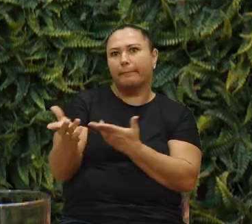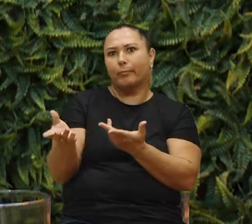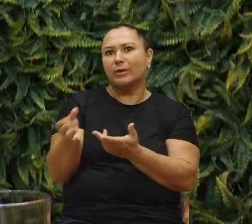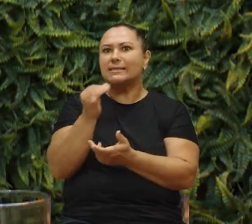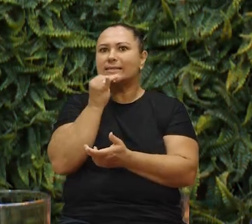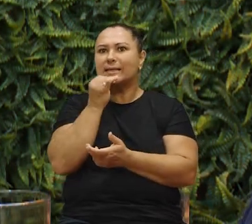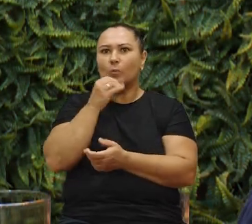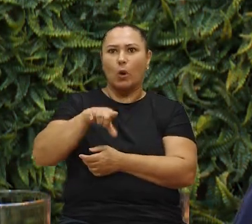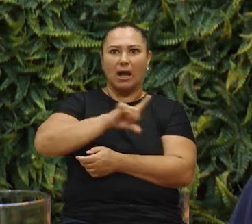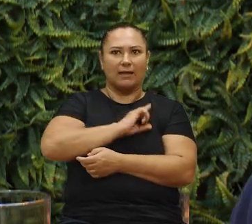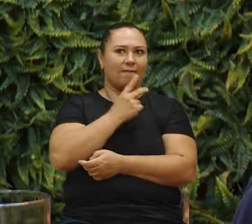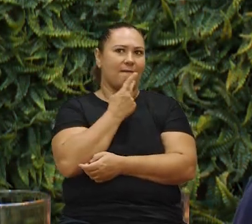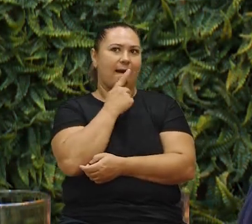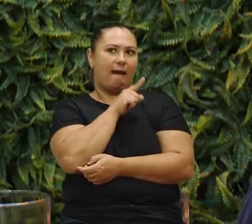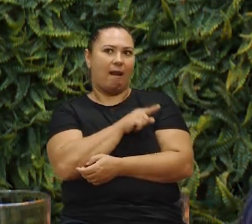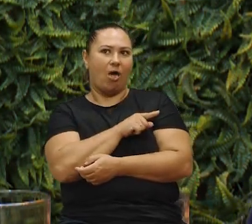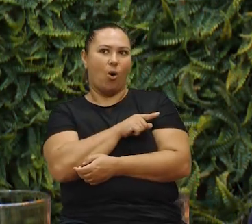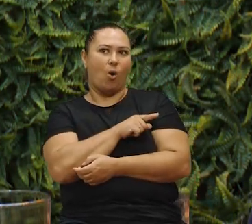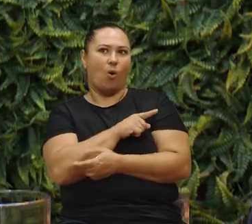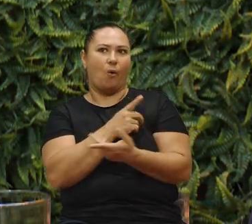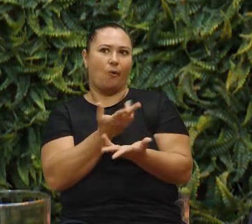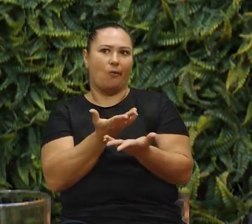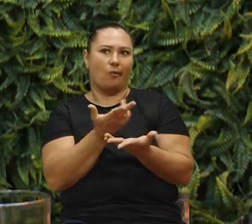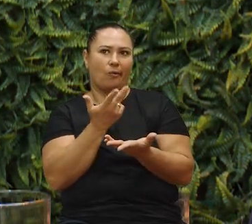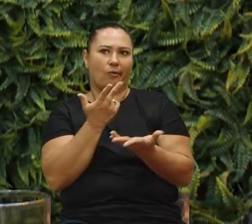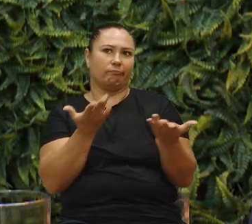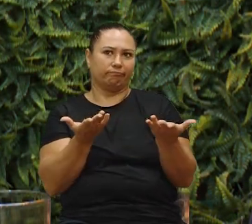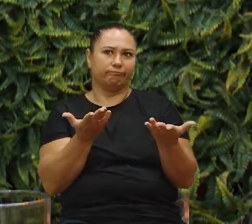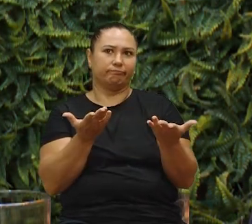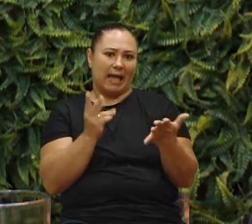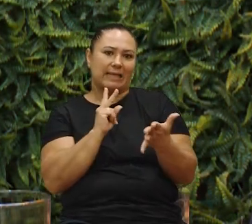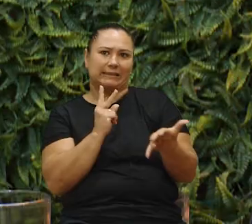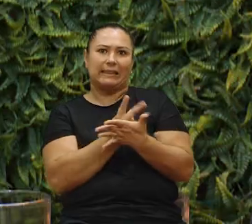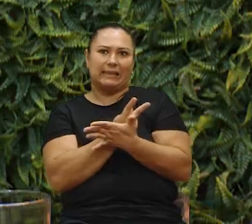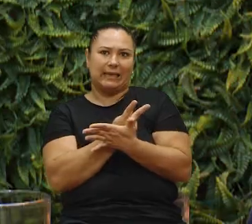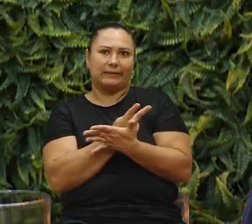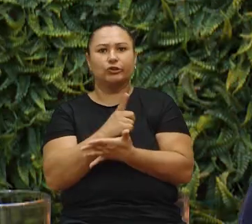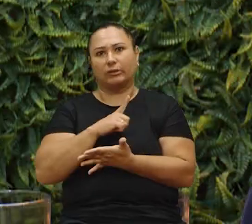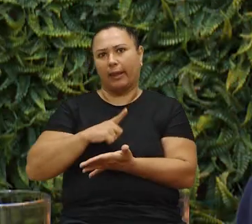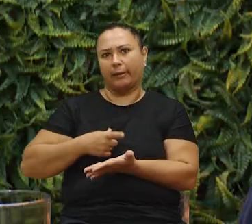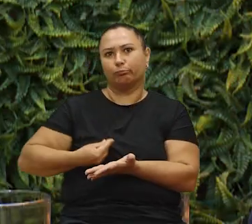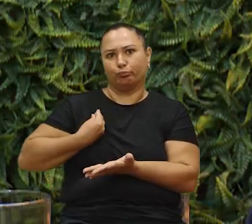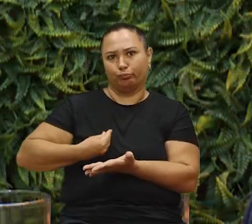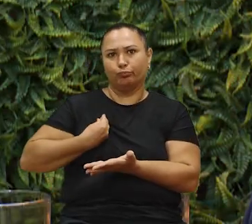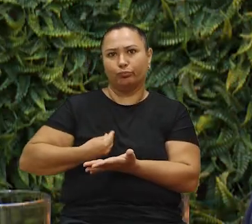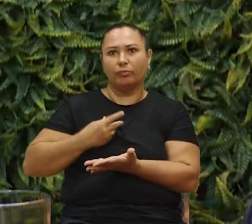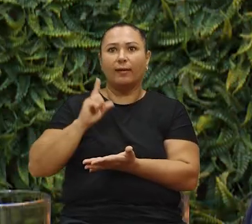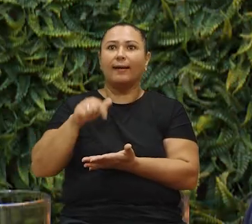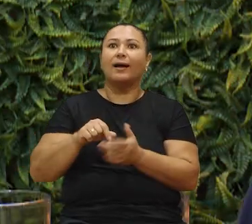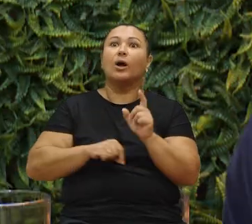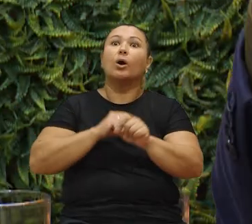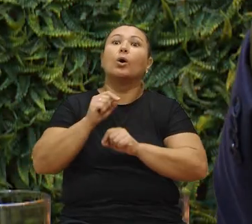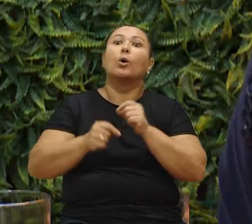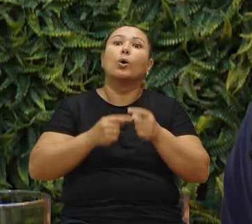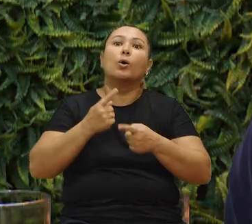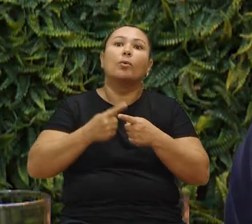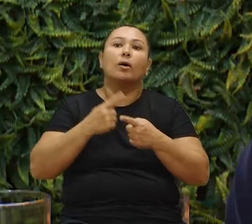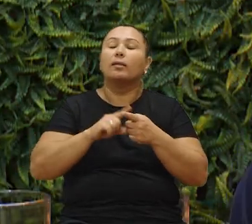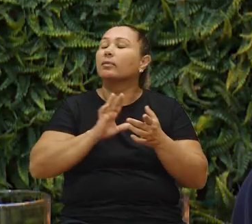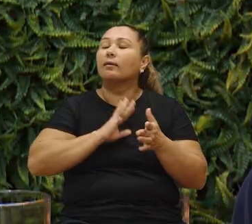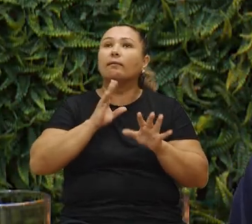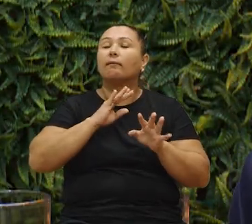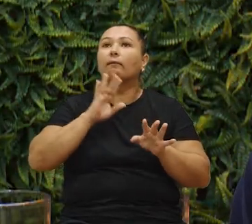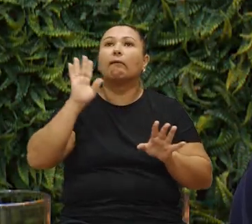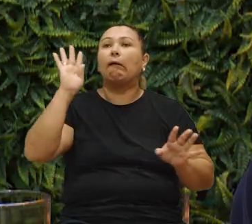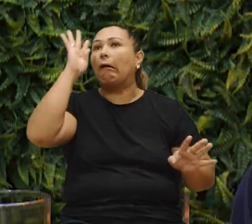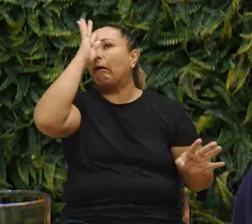cortado, aquilo que o Vânio se referiu anteriormente, né, que realmente está muito presente, ele é uma